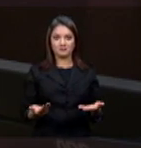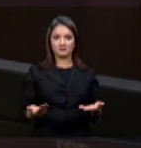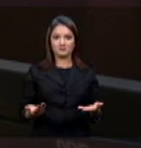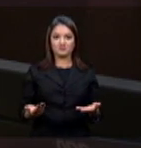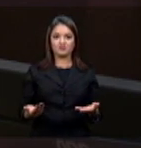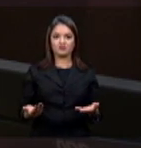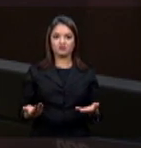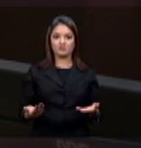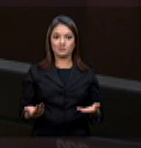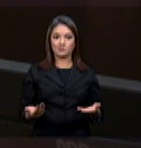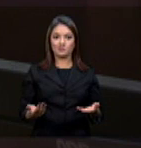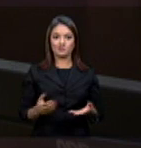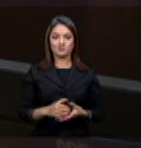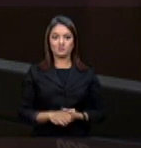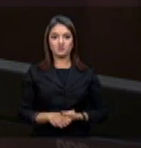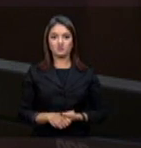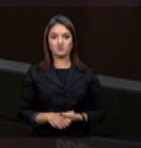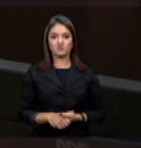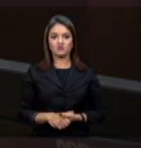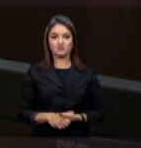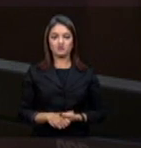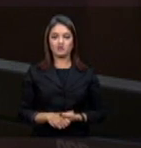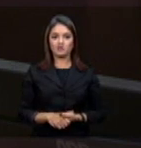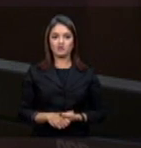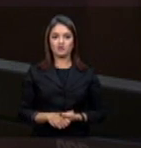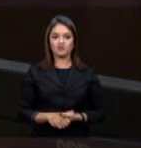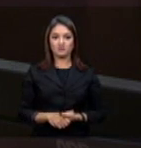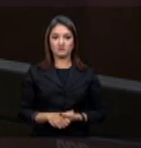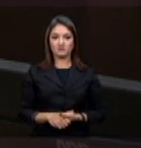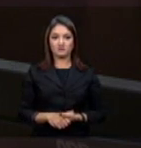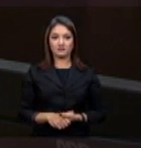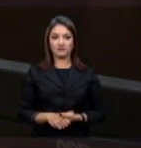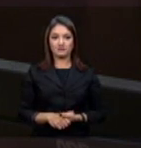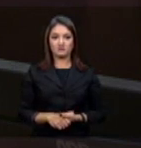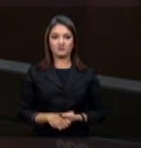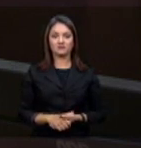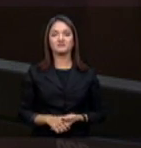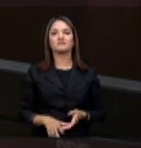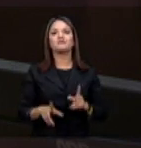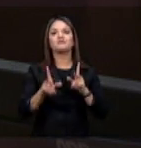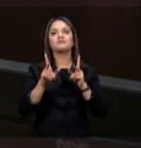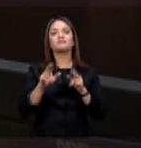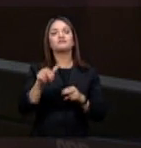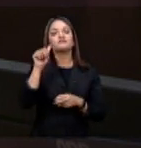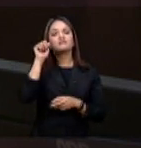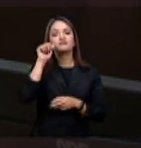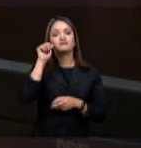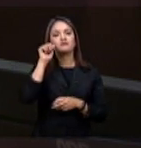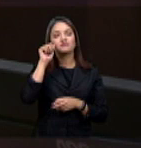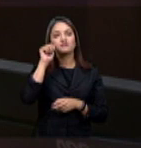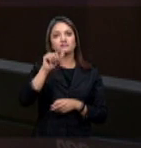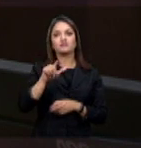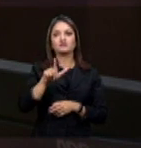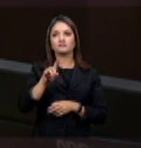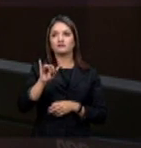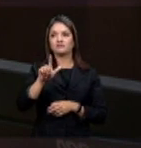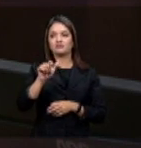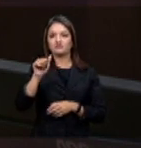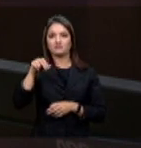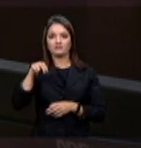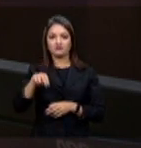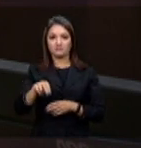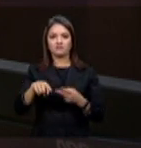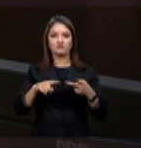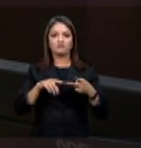enfocando como a as historiadoras brasileiras a Lilian as